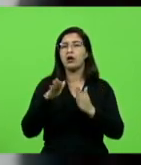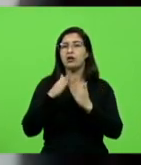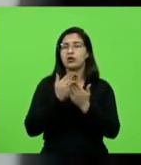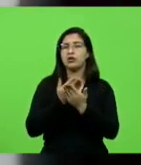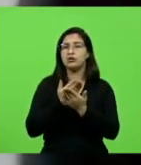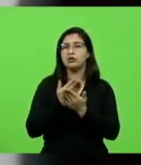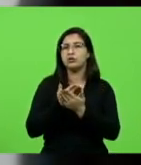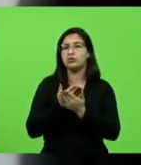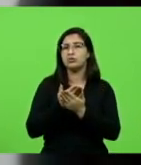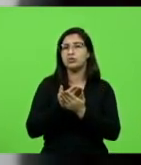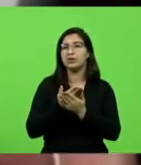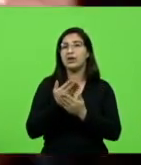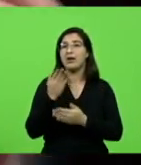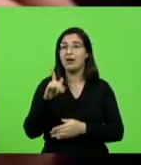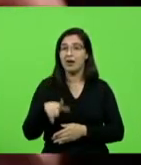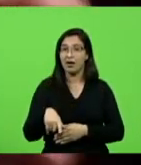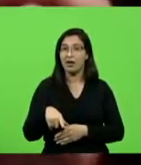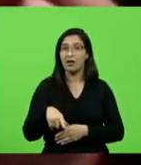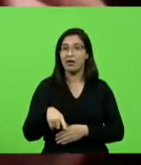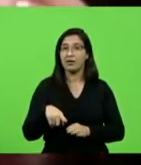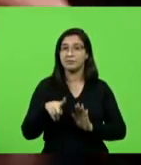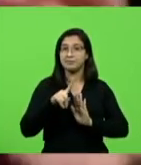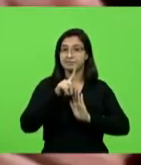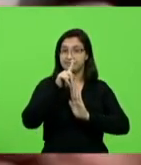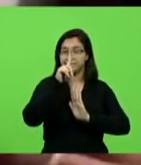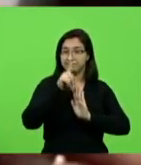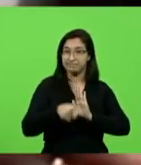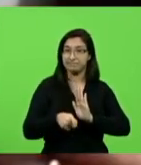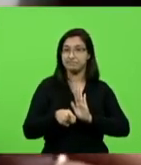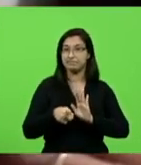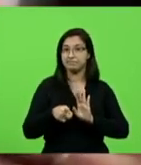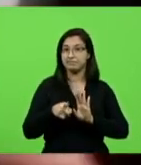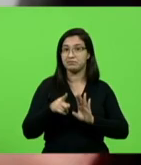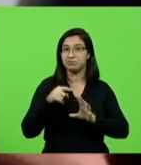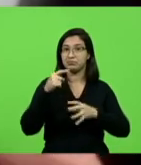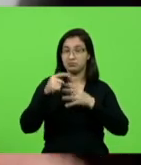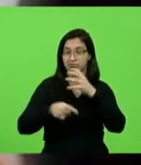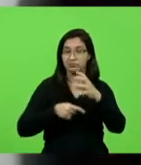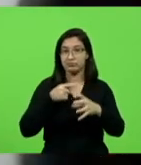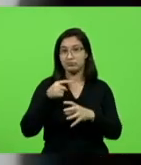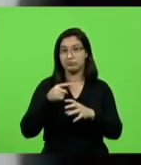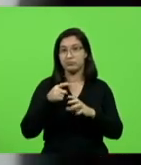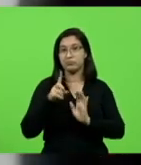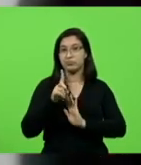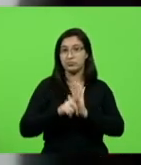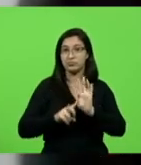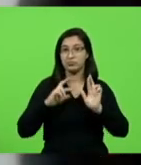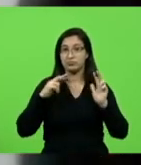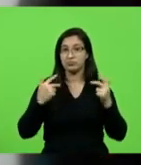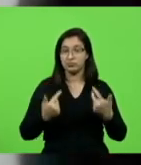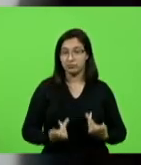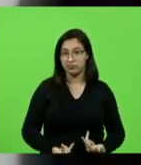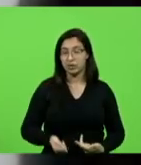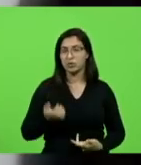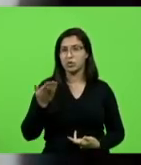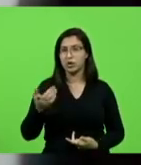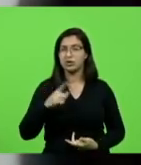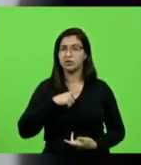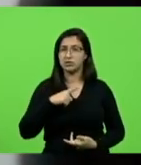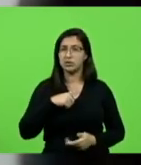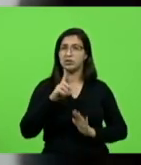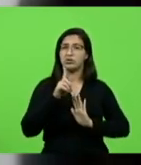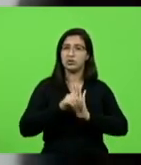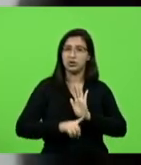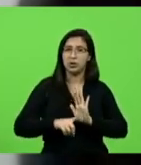Declaração Universal de Direitos Humanos. Como eles têm esse direito? Eles podem optar pela